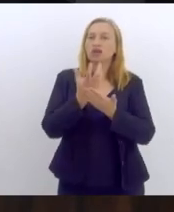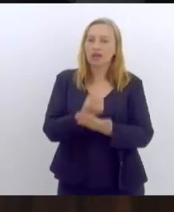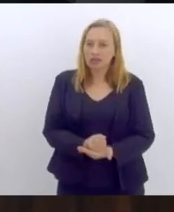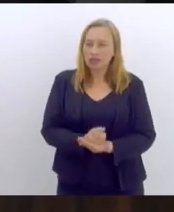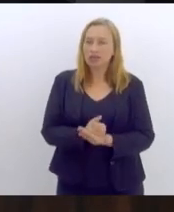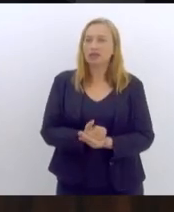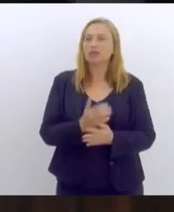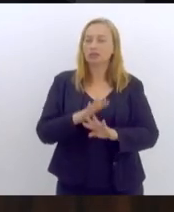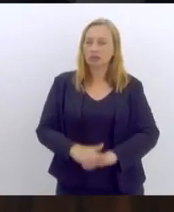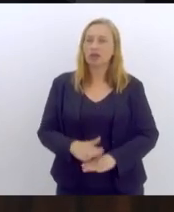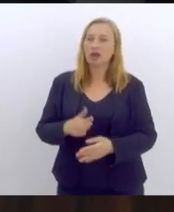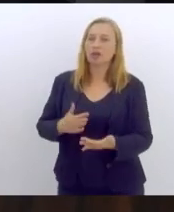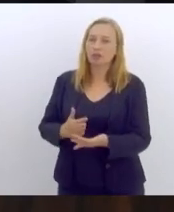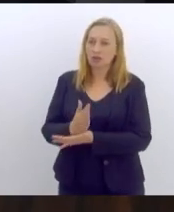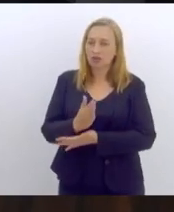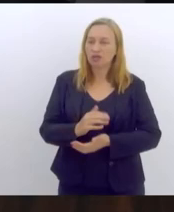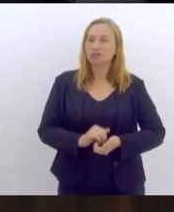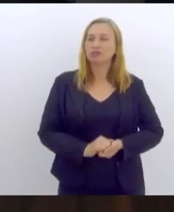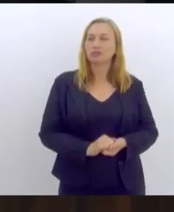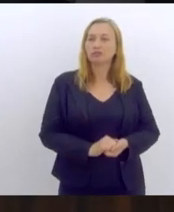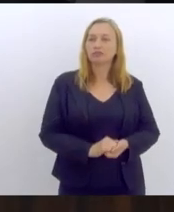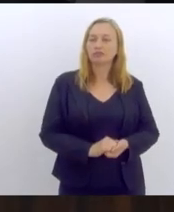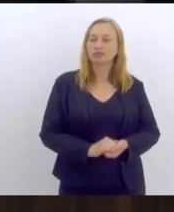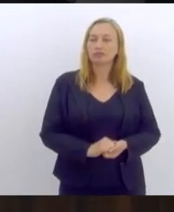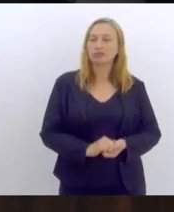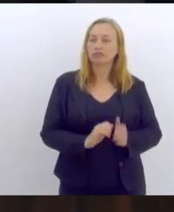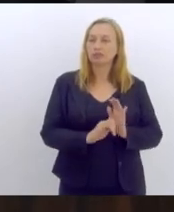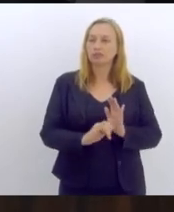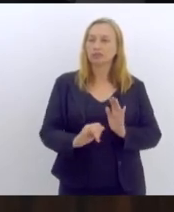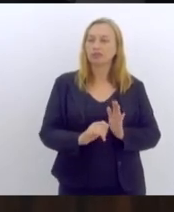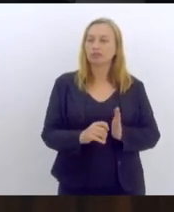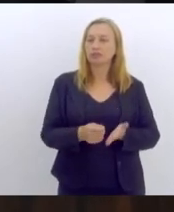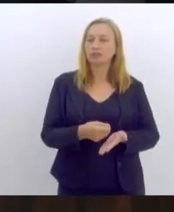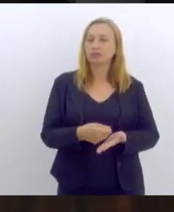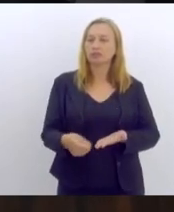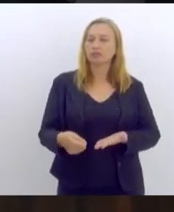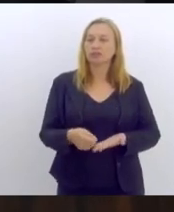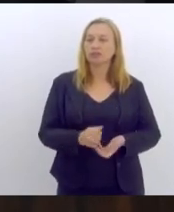estão. Aprovado. Vai ao autório.